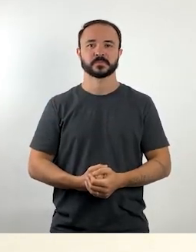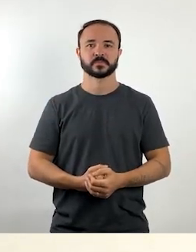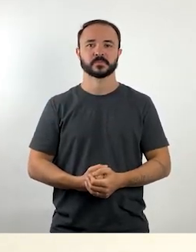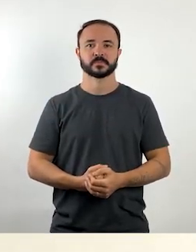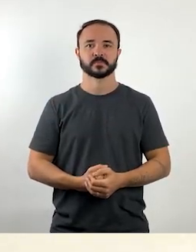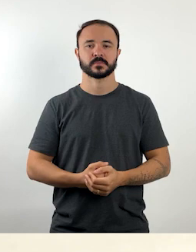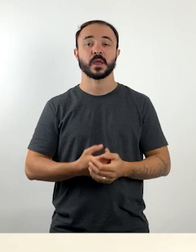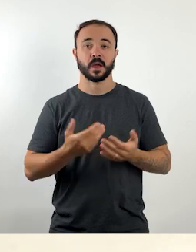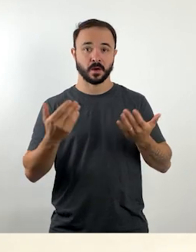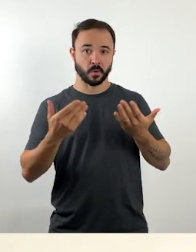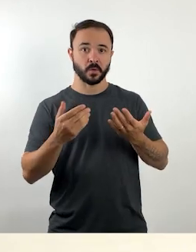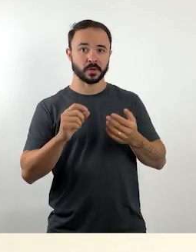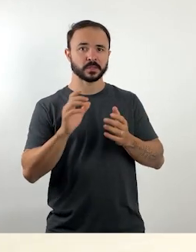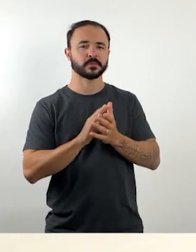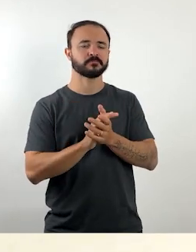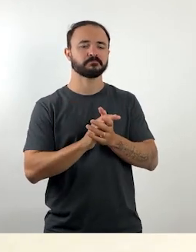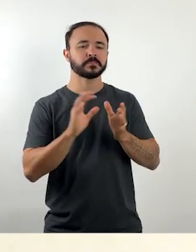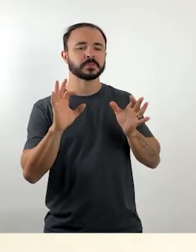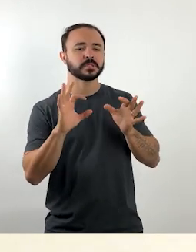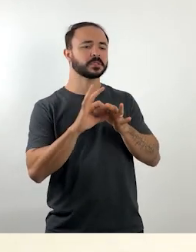Agora, eu vou fixar